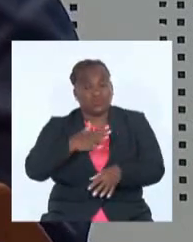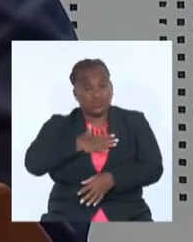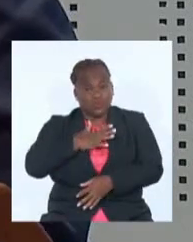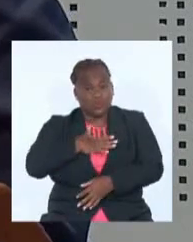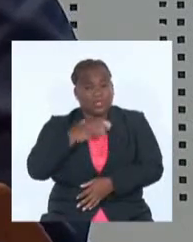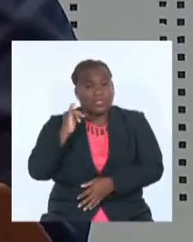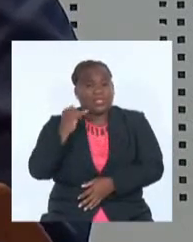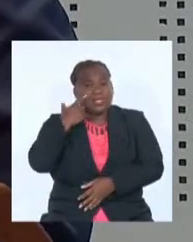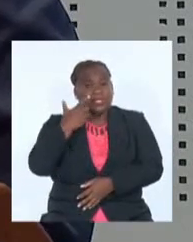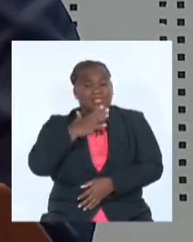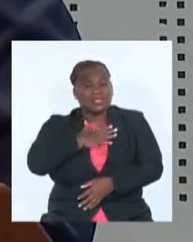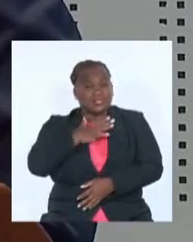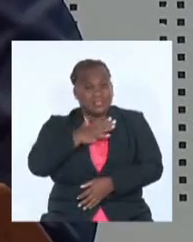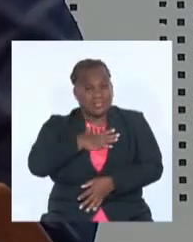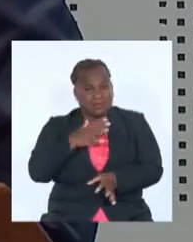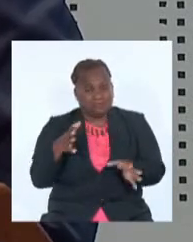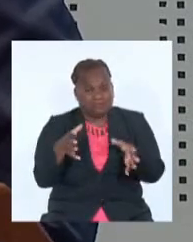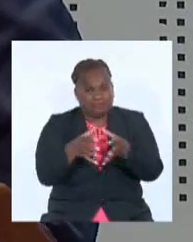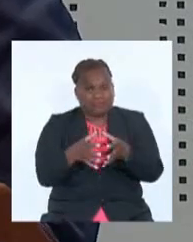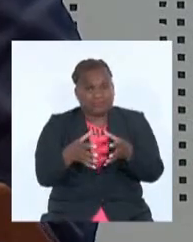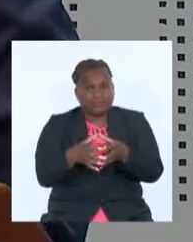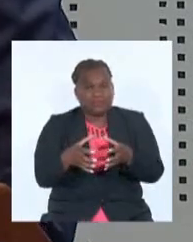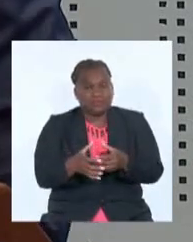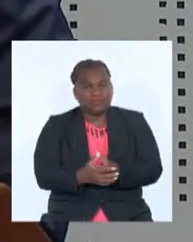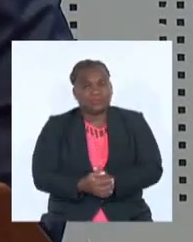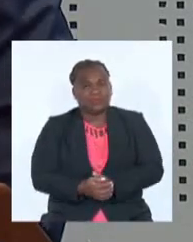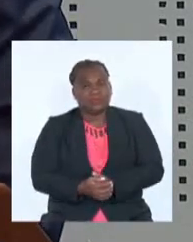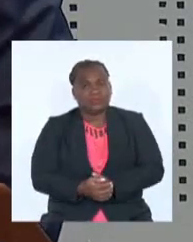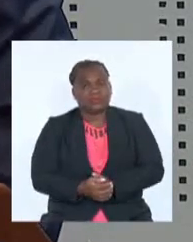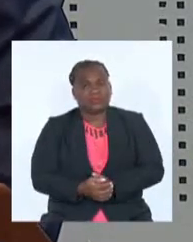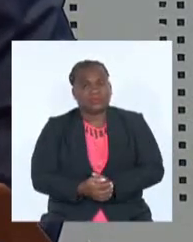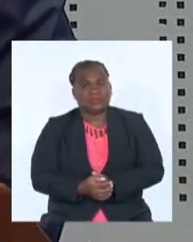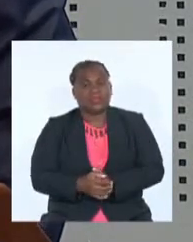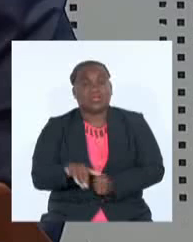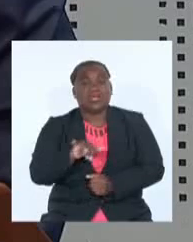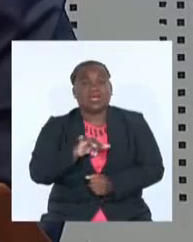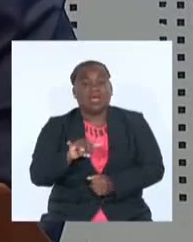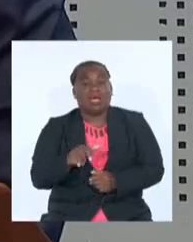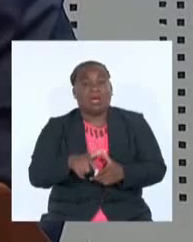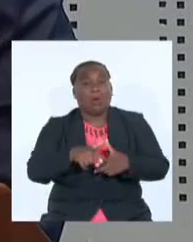dos nossos interesses coletivos, como também no aumento da nossa